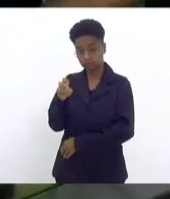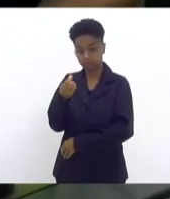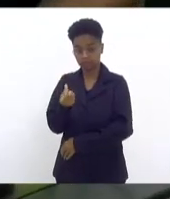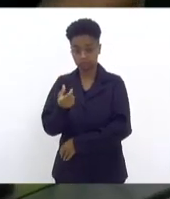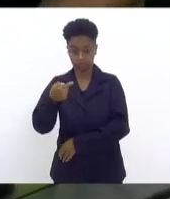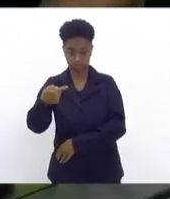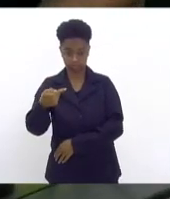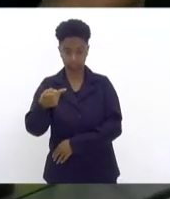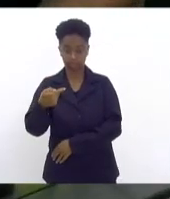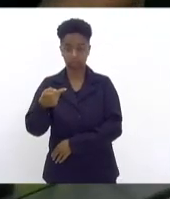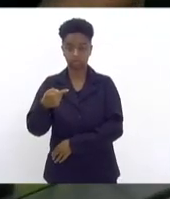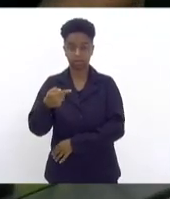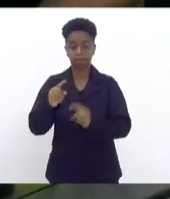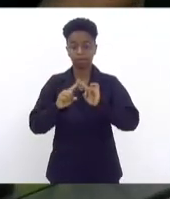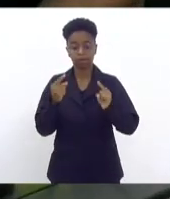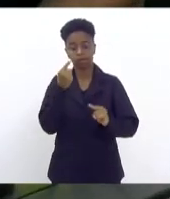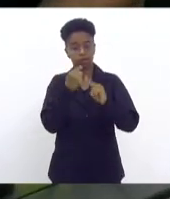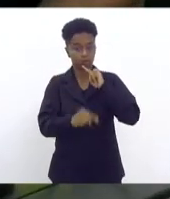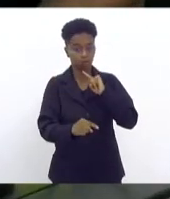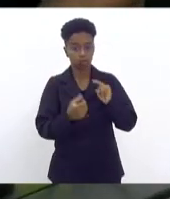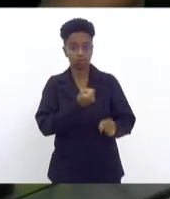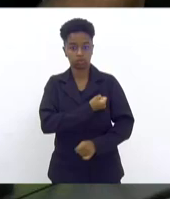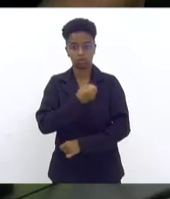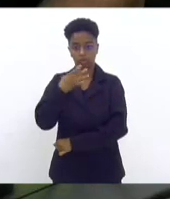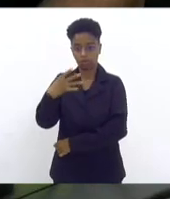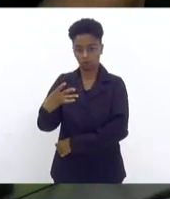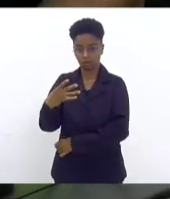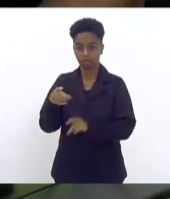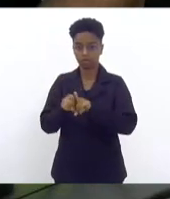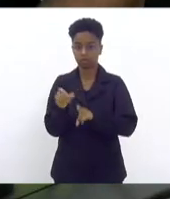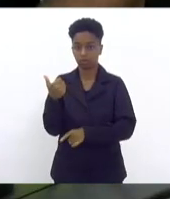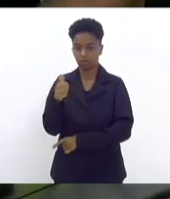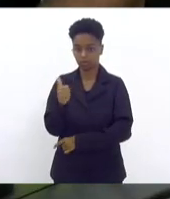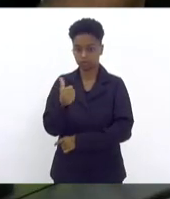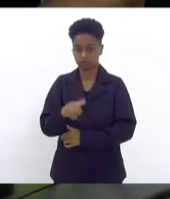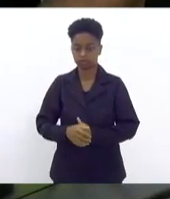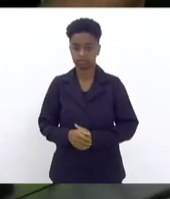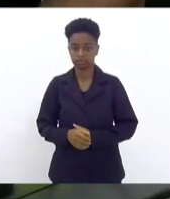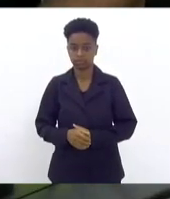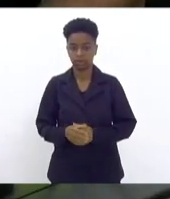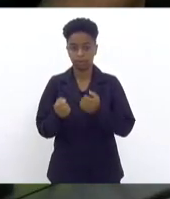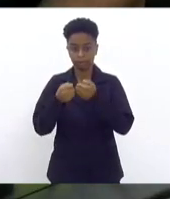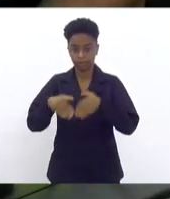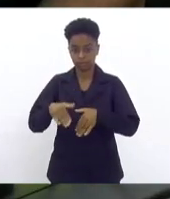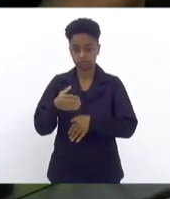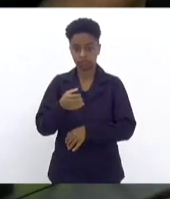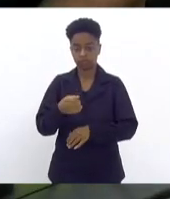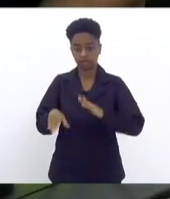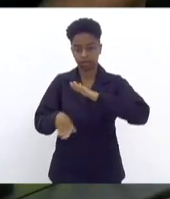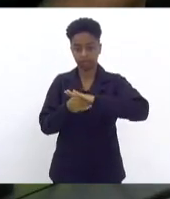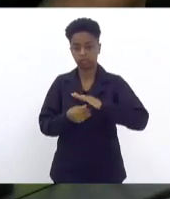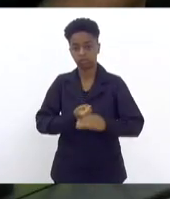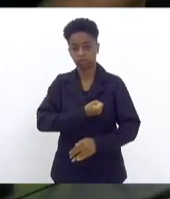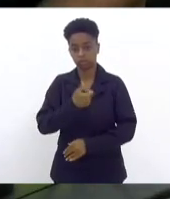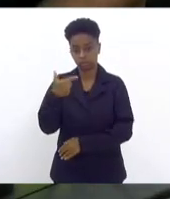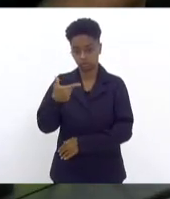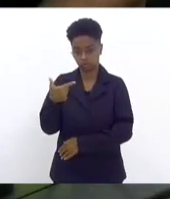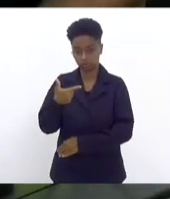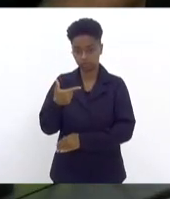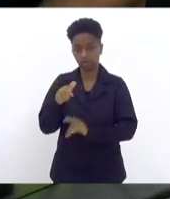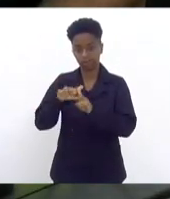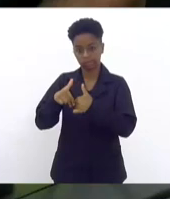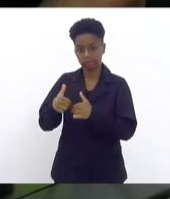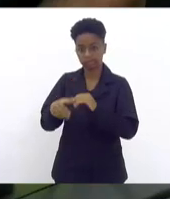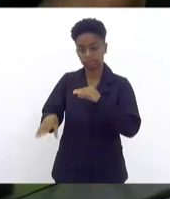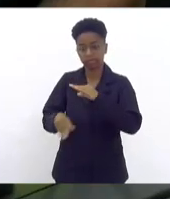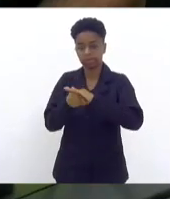7, contrário às emendas números 4 e 11, prejudicada a emenda número 2 pela emenda número 1 da